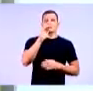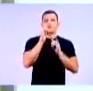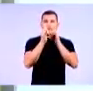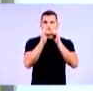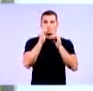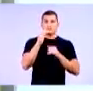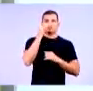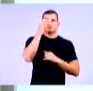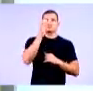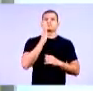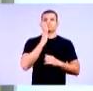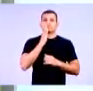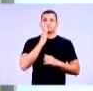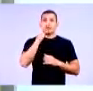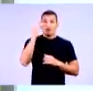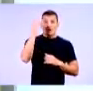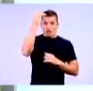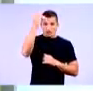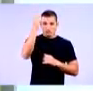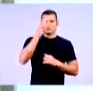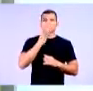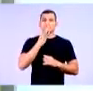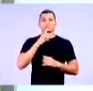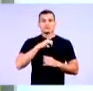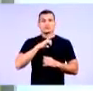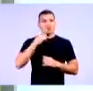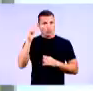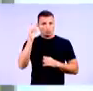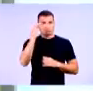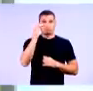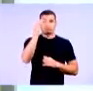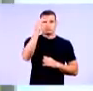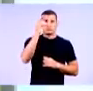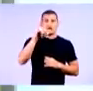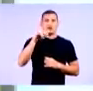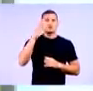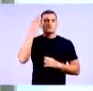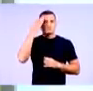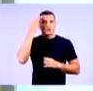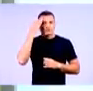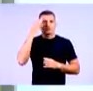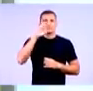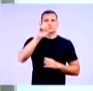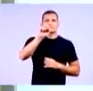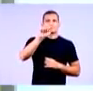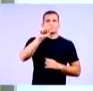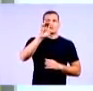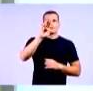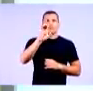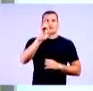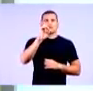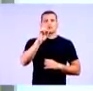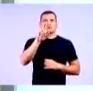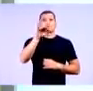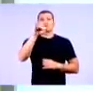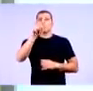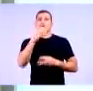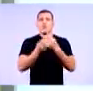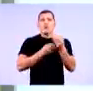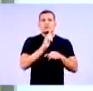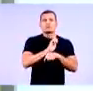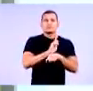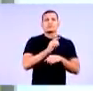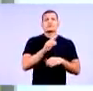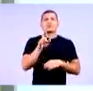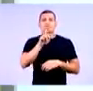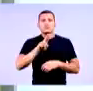conhecimento também teria um outro nível que alguns autores falam da sabedoria, né? Que é como aquele gestor vai utilizar o conhecimento. Então, ele tem que ter sabedoria para utilizar